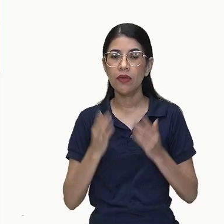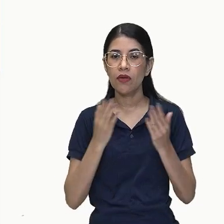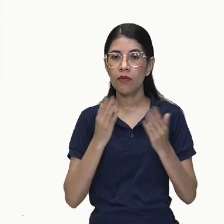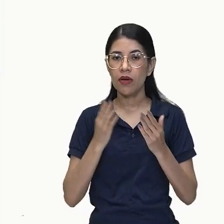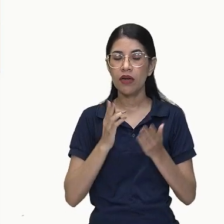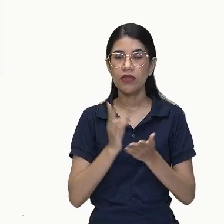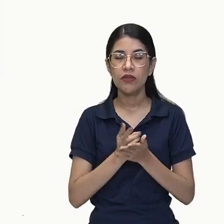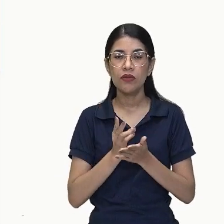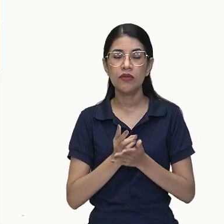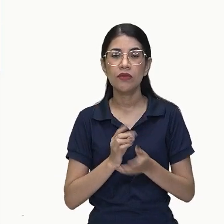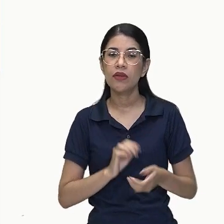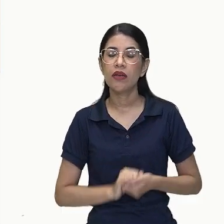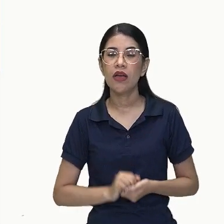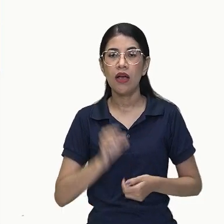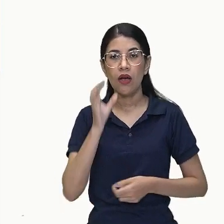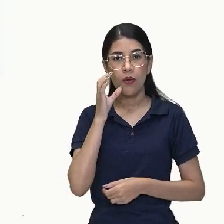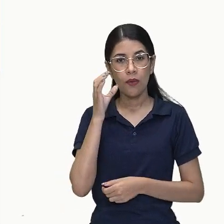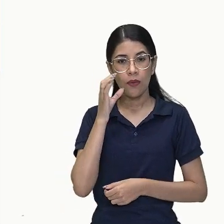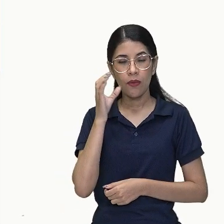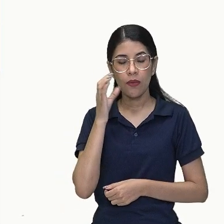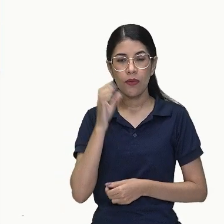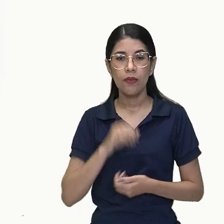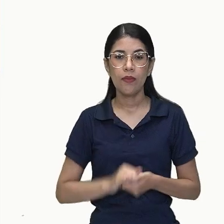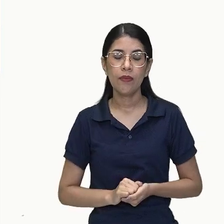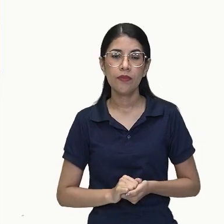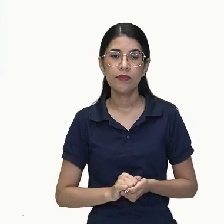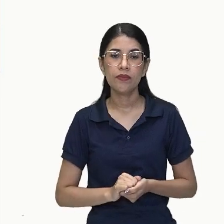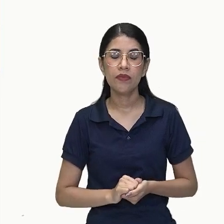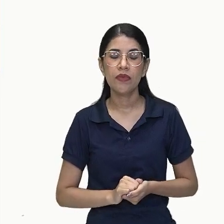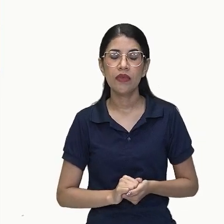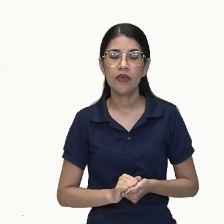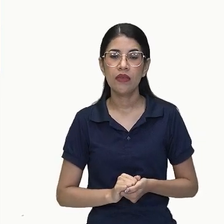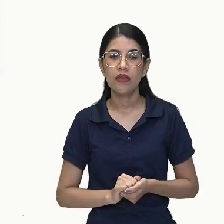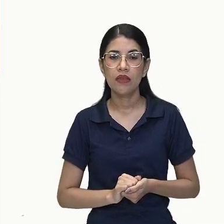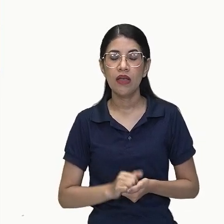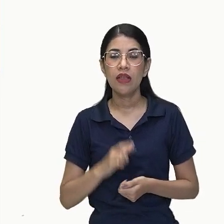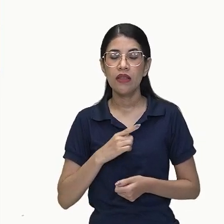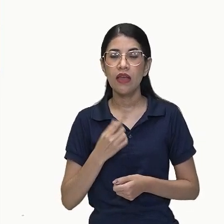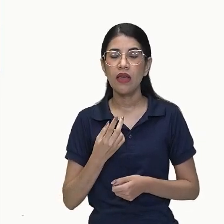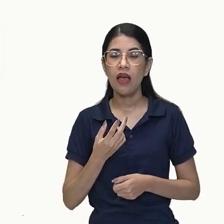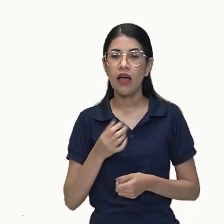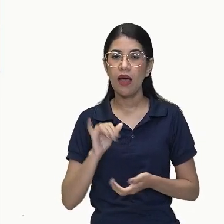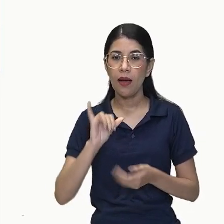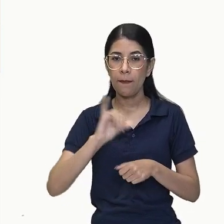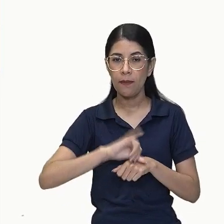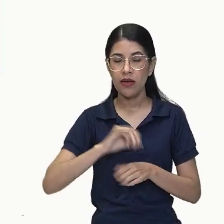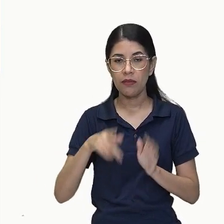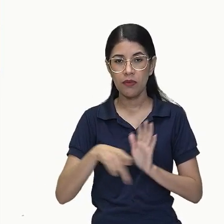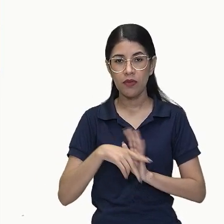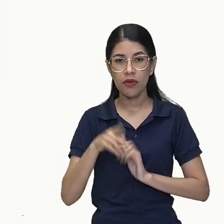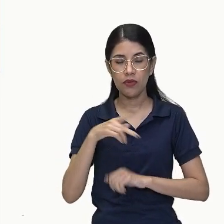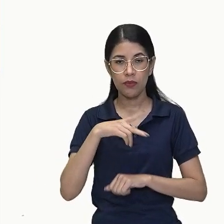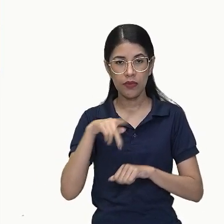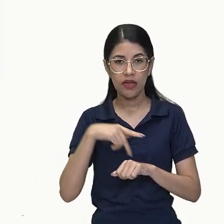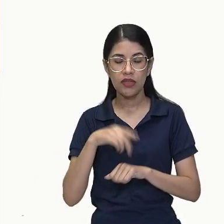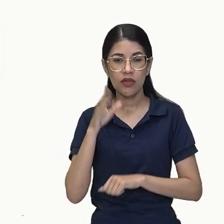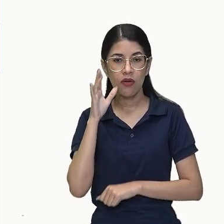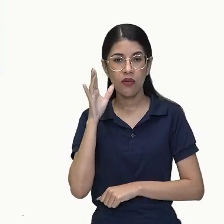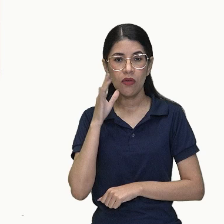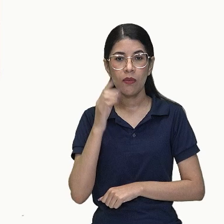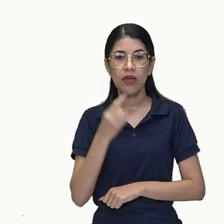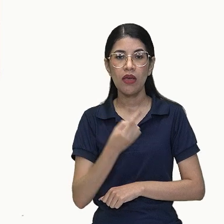aí a Colômbia, ó, que nós temos ali a sua moeda nacional, né? Que equivale